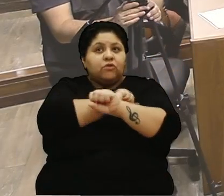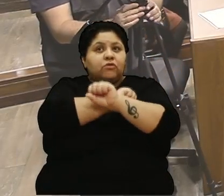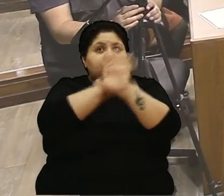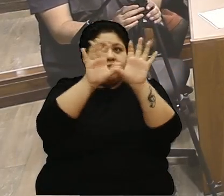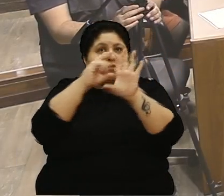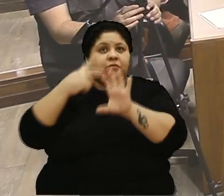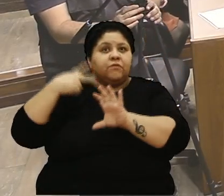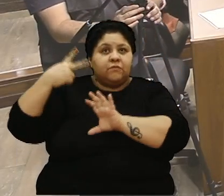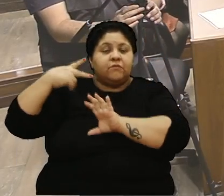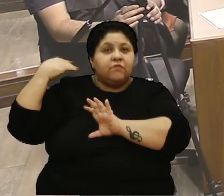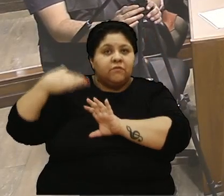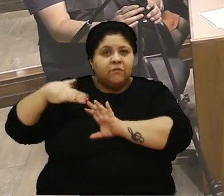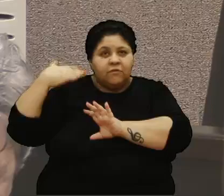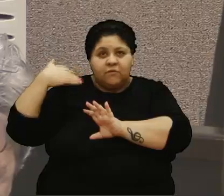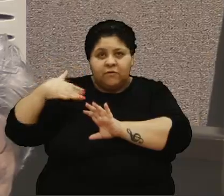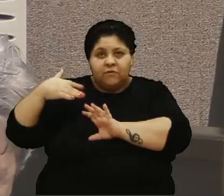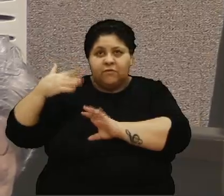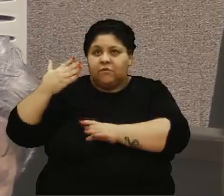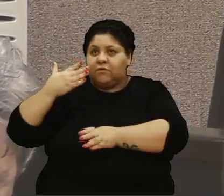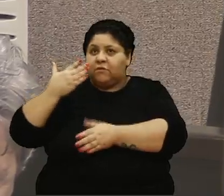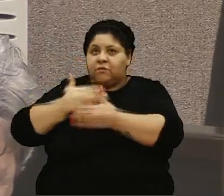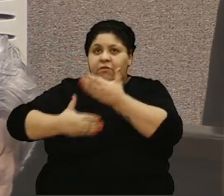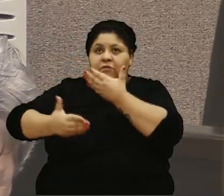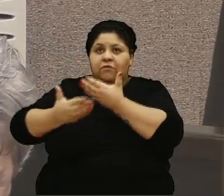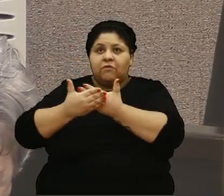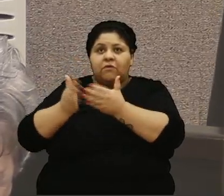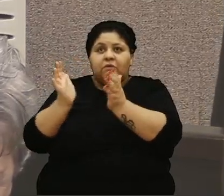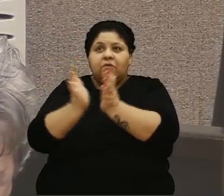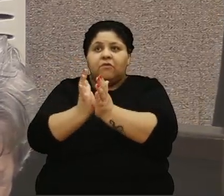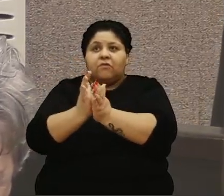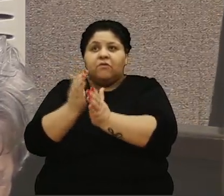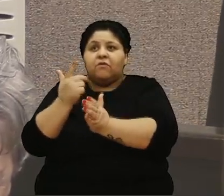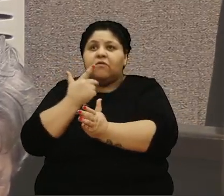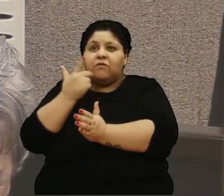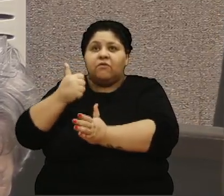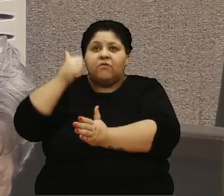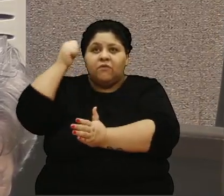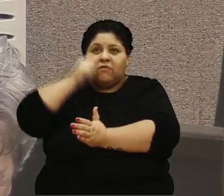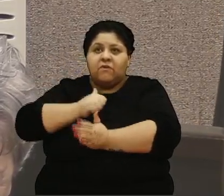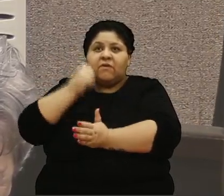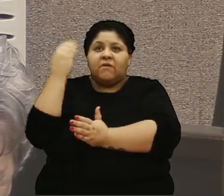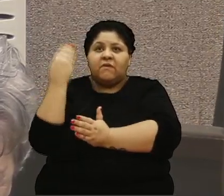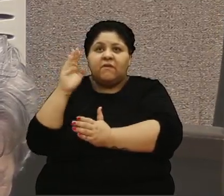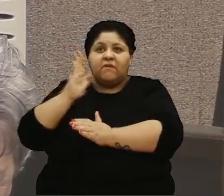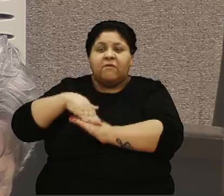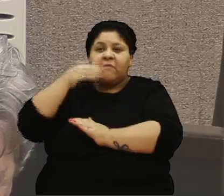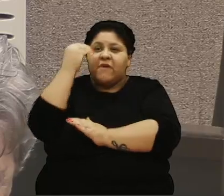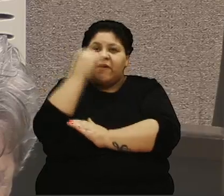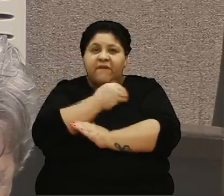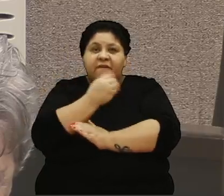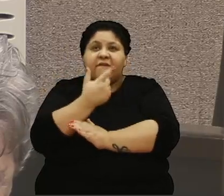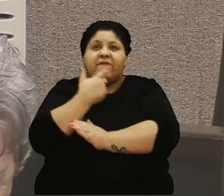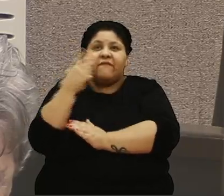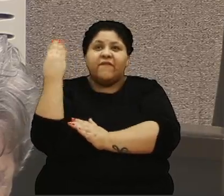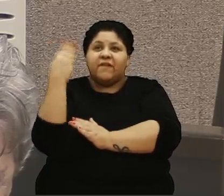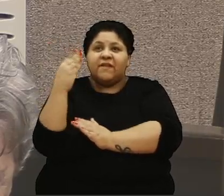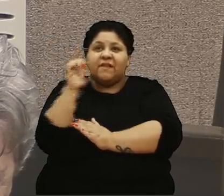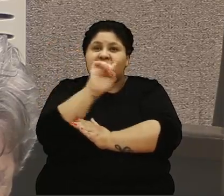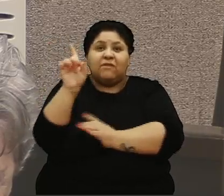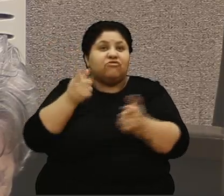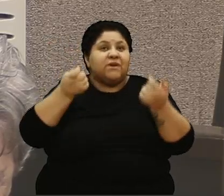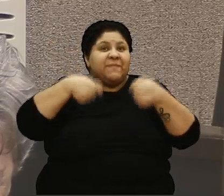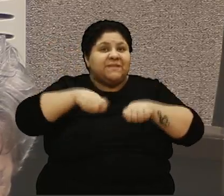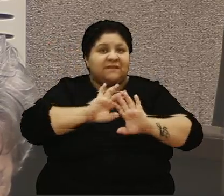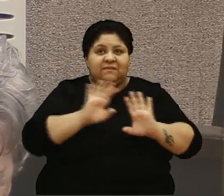a vereadora Andressa Marques e a todos os demais colegas, quando eu digo que a mulher biologicamente é mais frágil, eu estou falando de biologia, não de